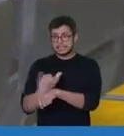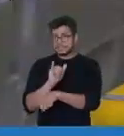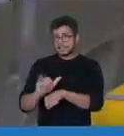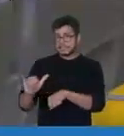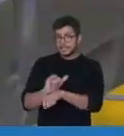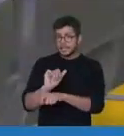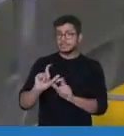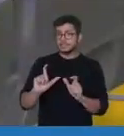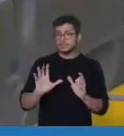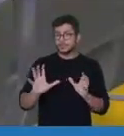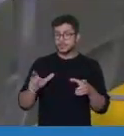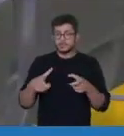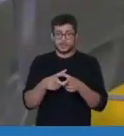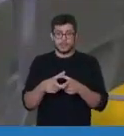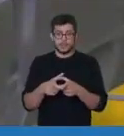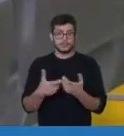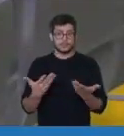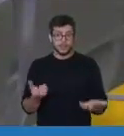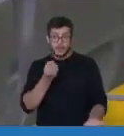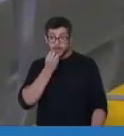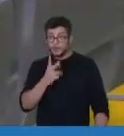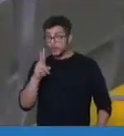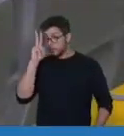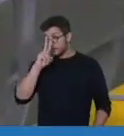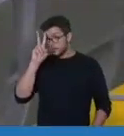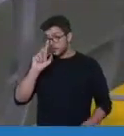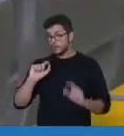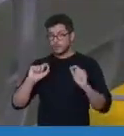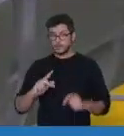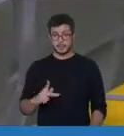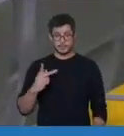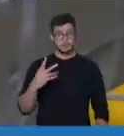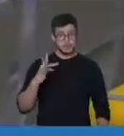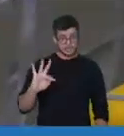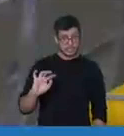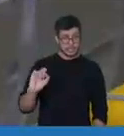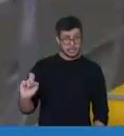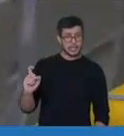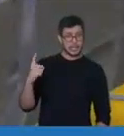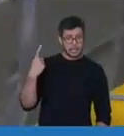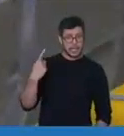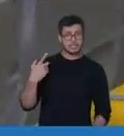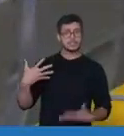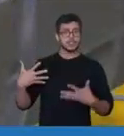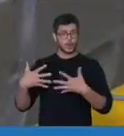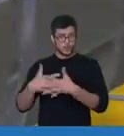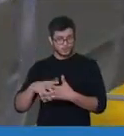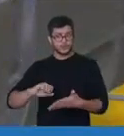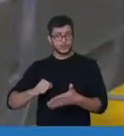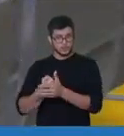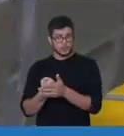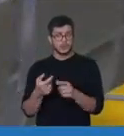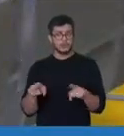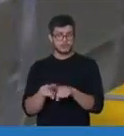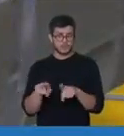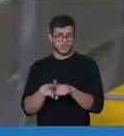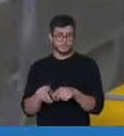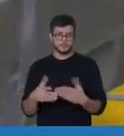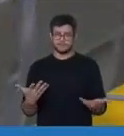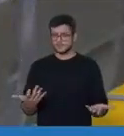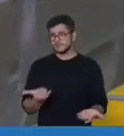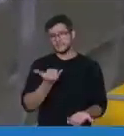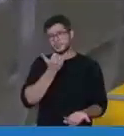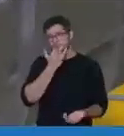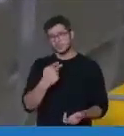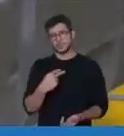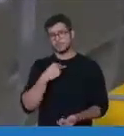que ele foi oposição nos últimos 4 anos e eles faziam obstrução direto. Então essa crítica é